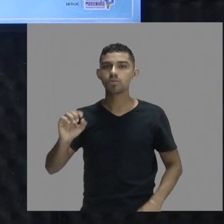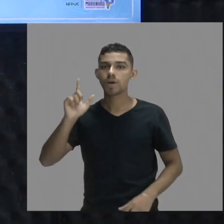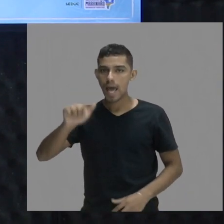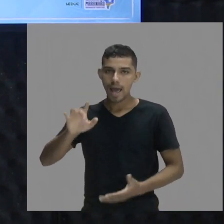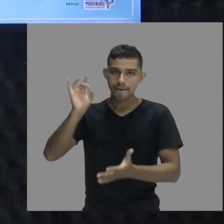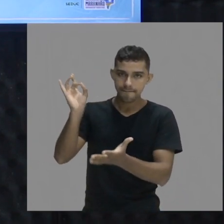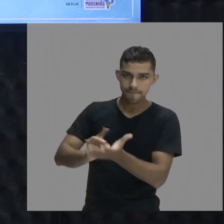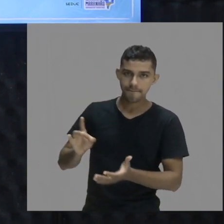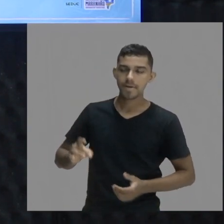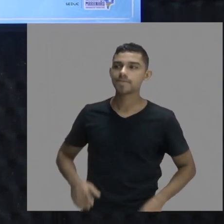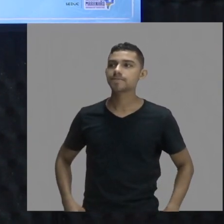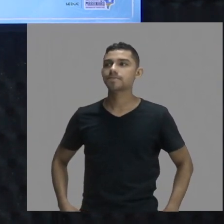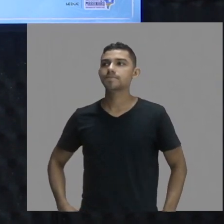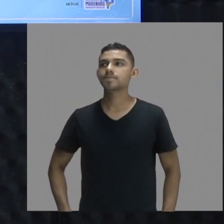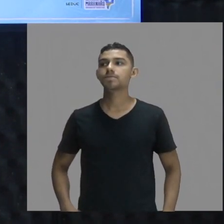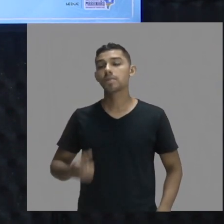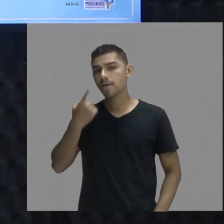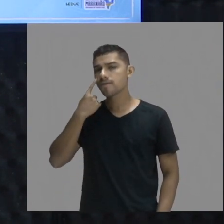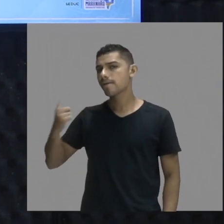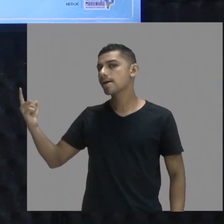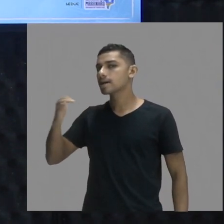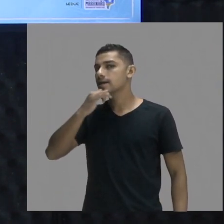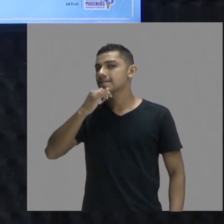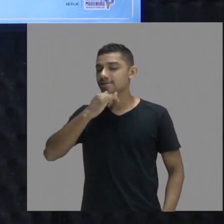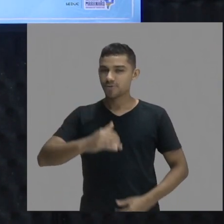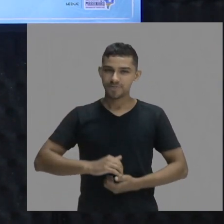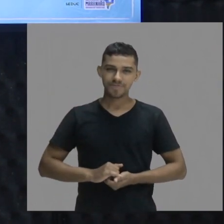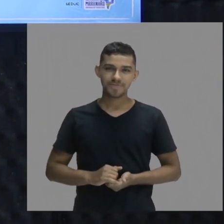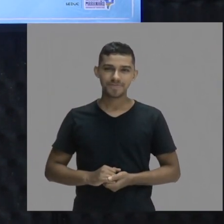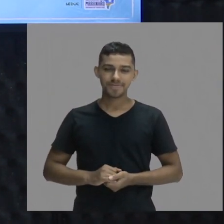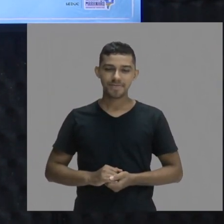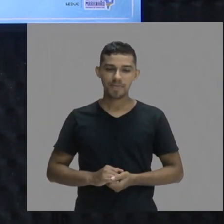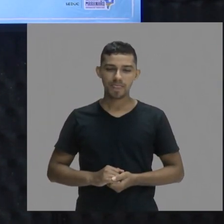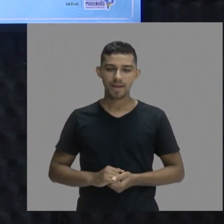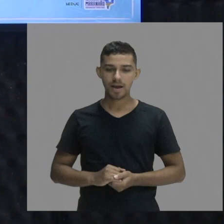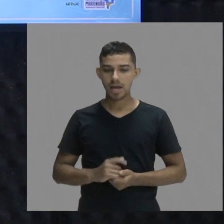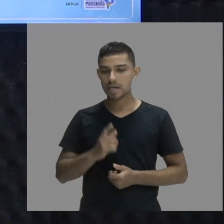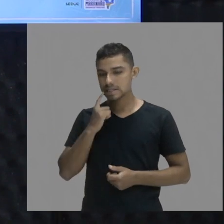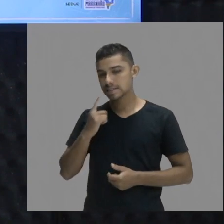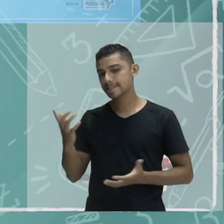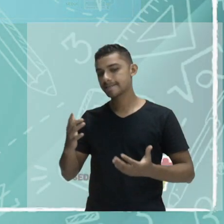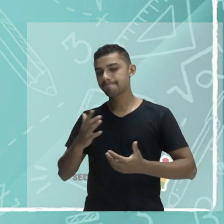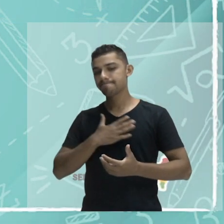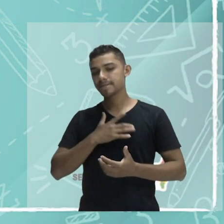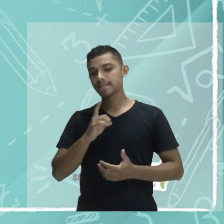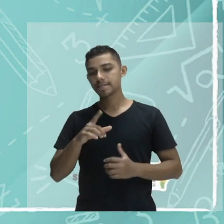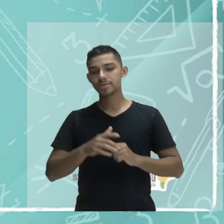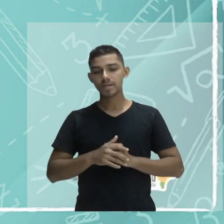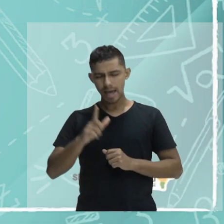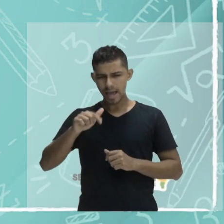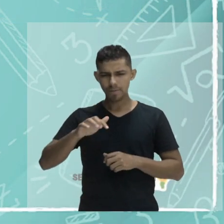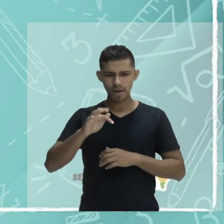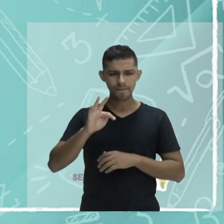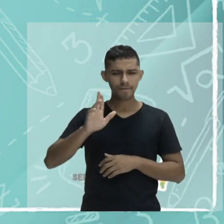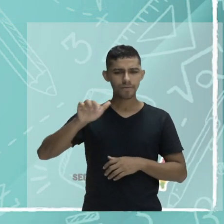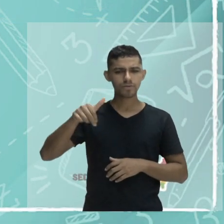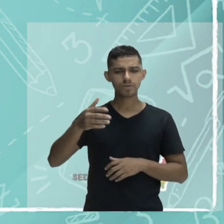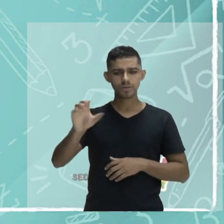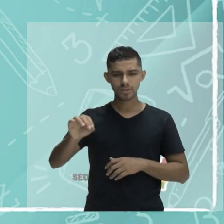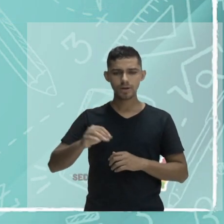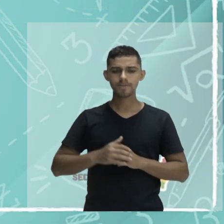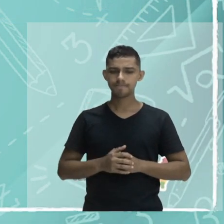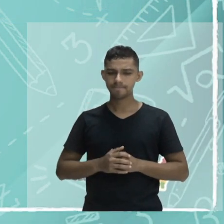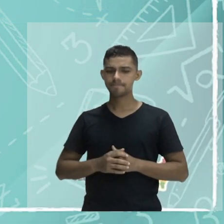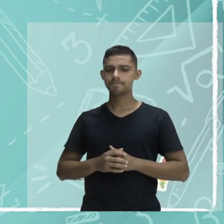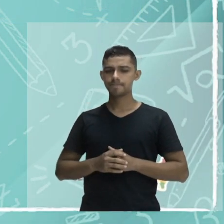sim. Certo? Um outro exemplo. Professor, e essa aí é uma função?